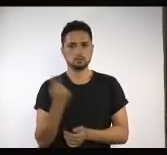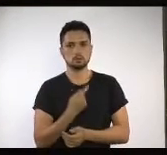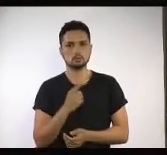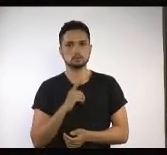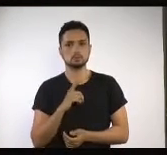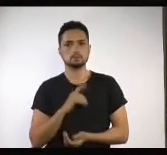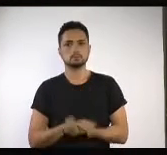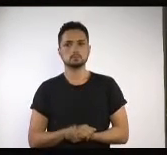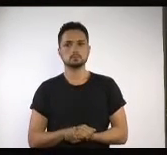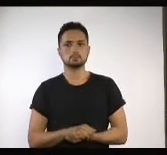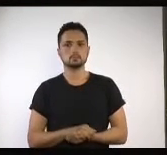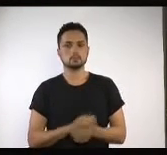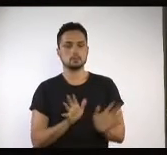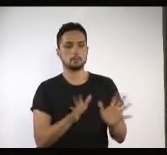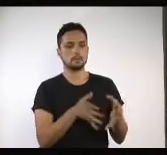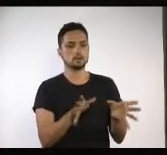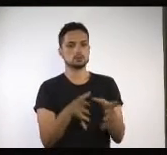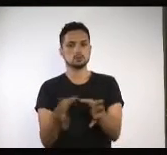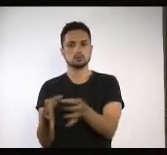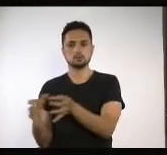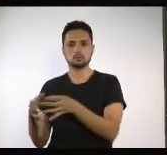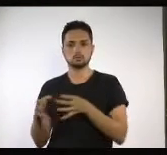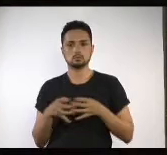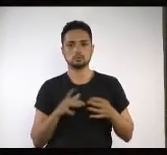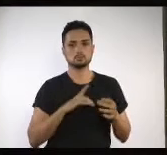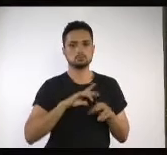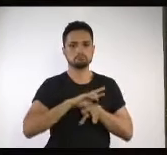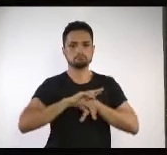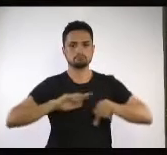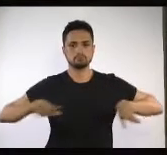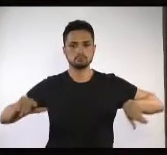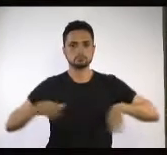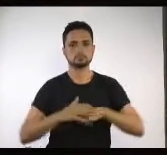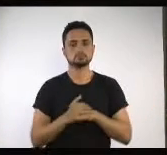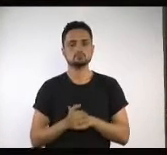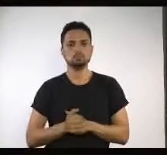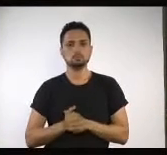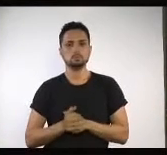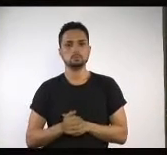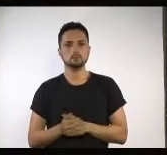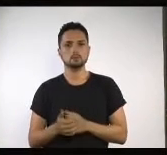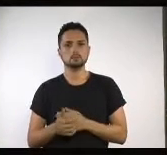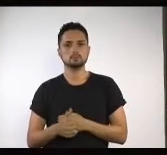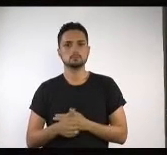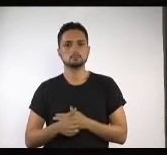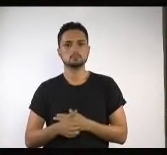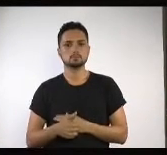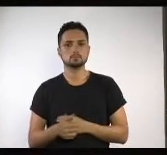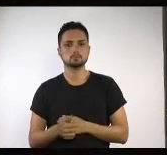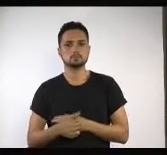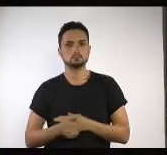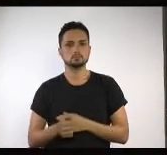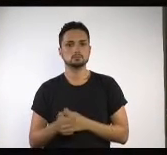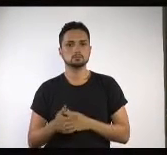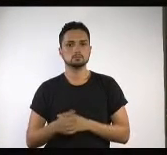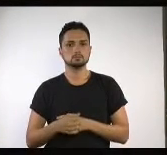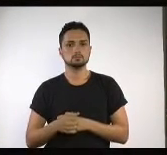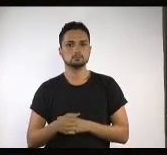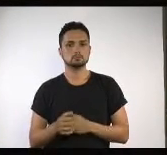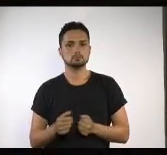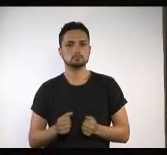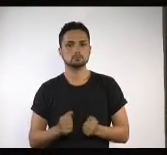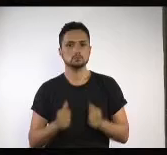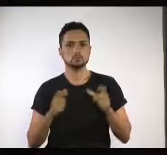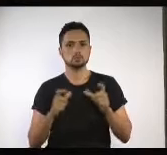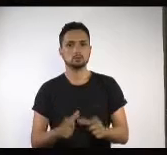os partidos, as lideranças e os coletivos de um campo, em